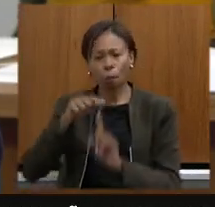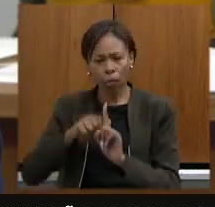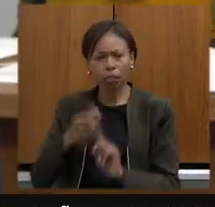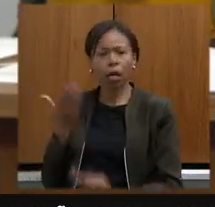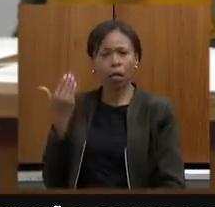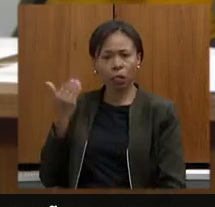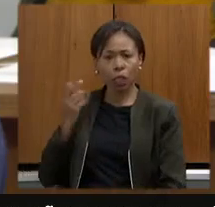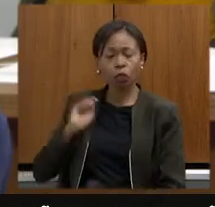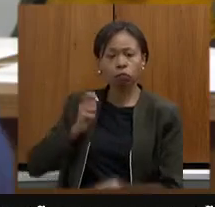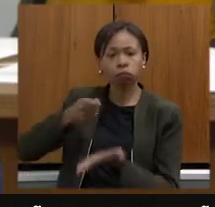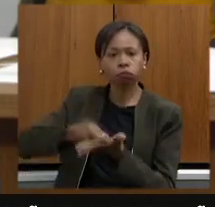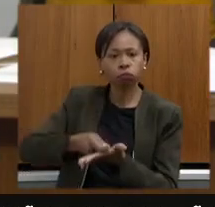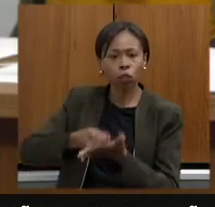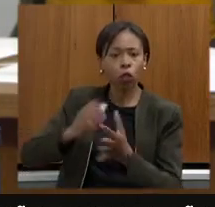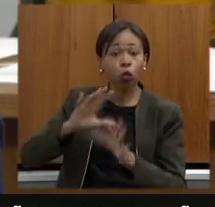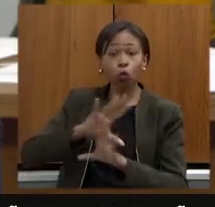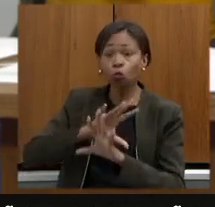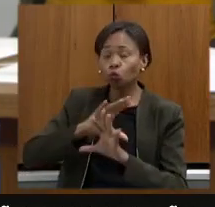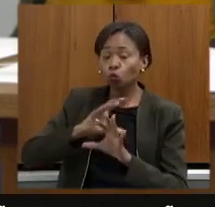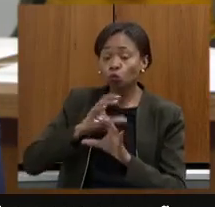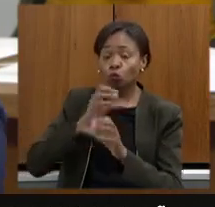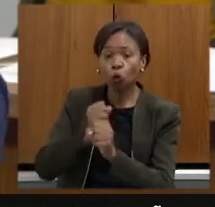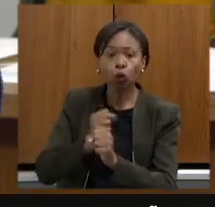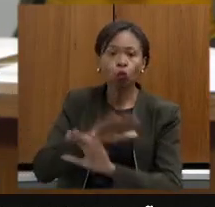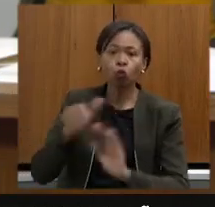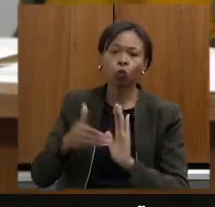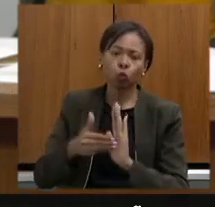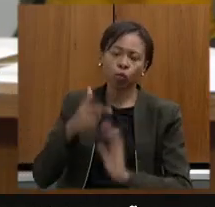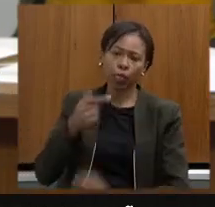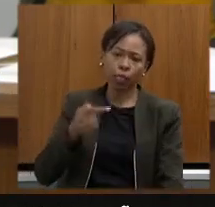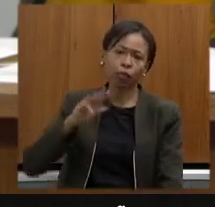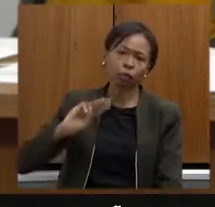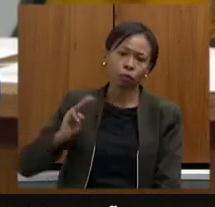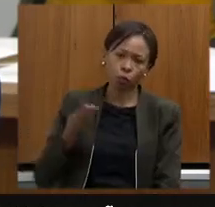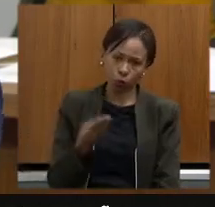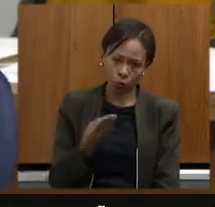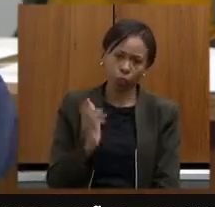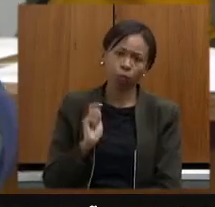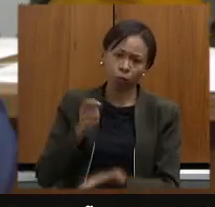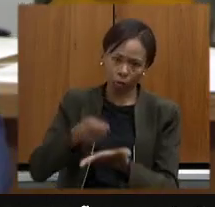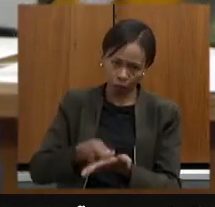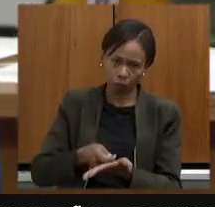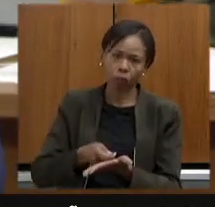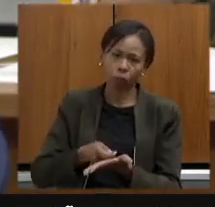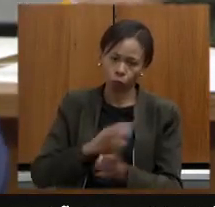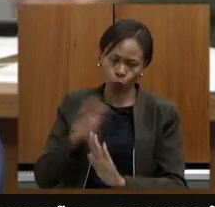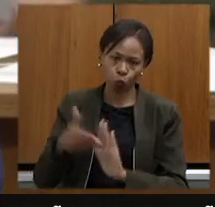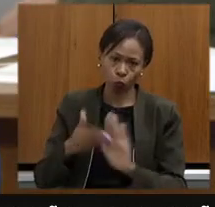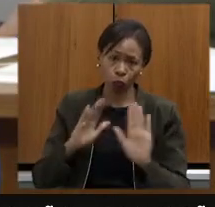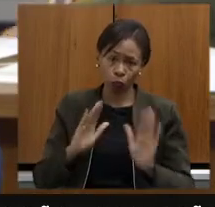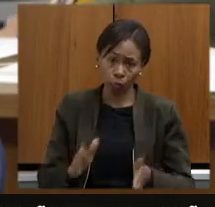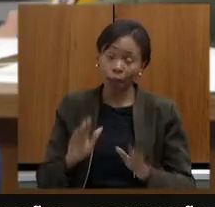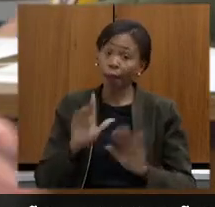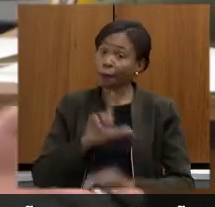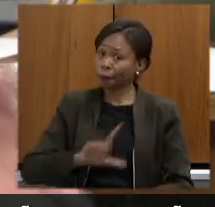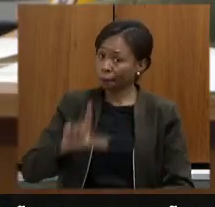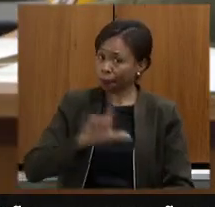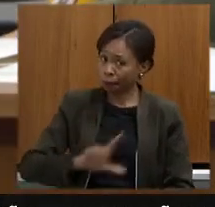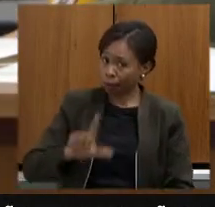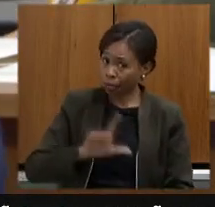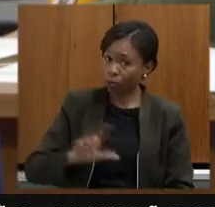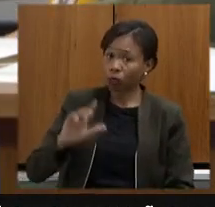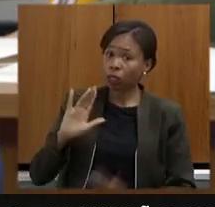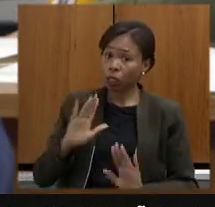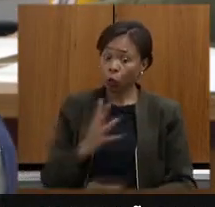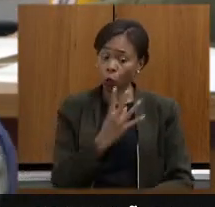a quitação integral dessa dívida de 7 bilhões de reais e obviamente o cumprimento integral